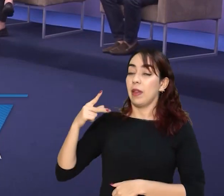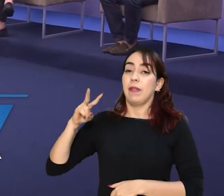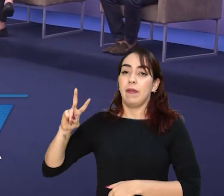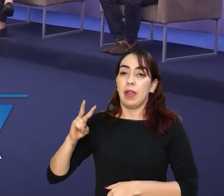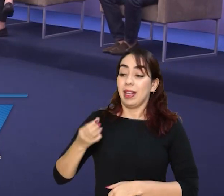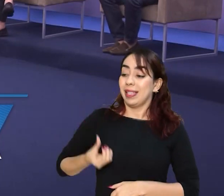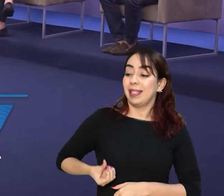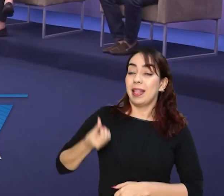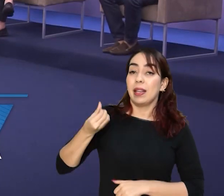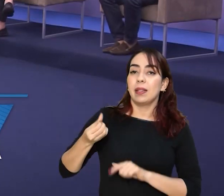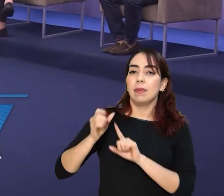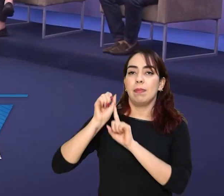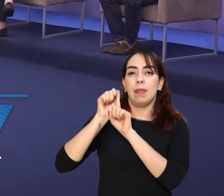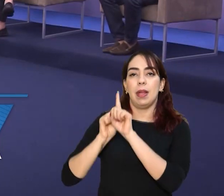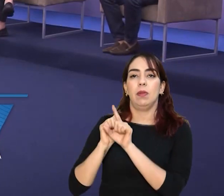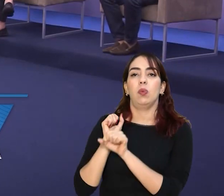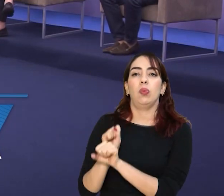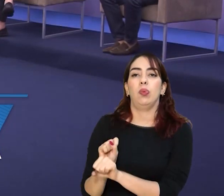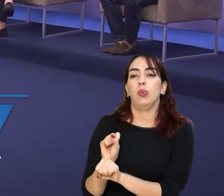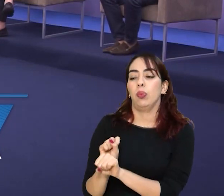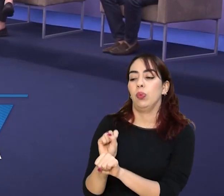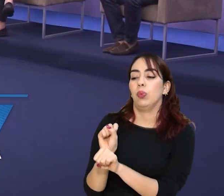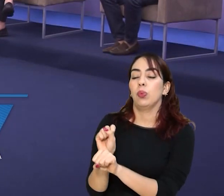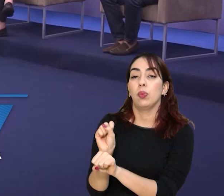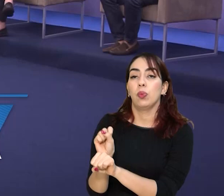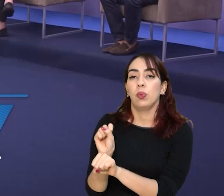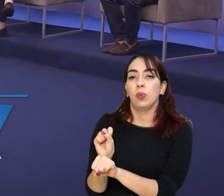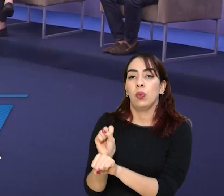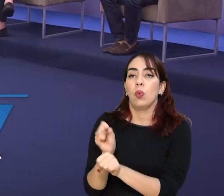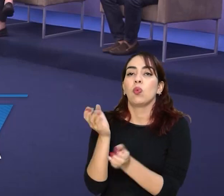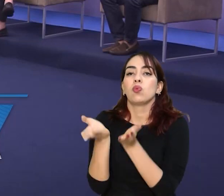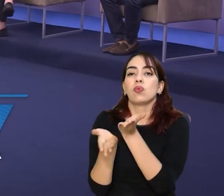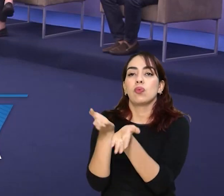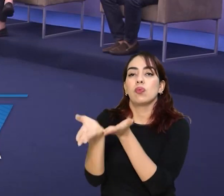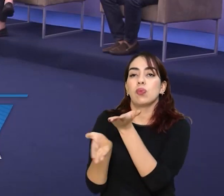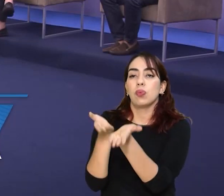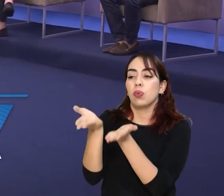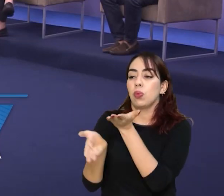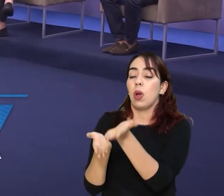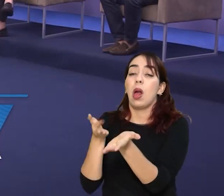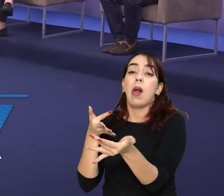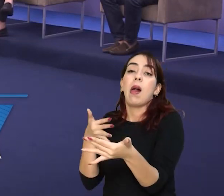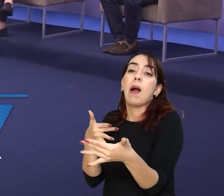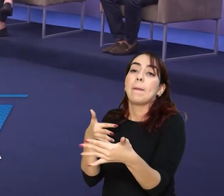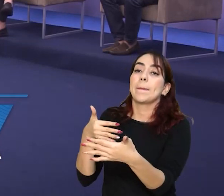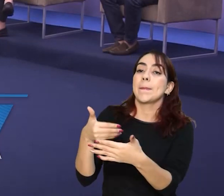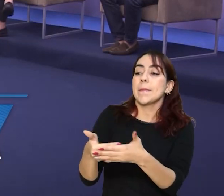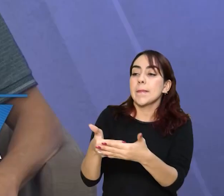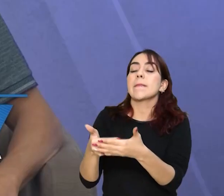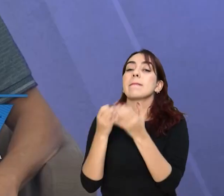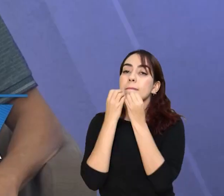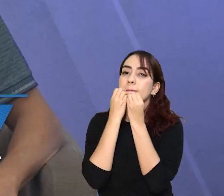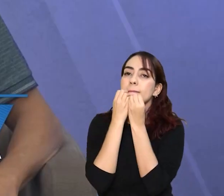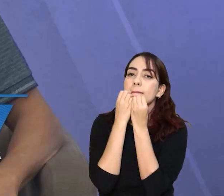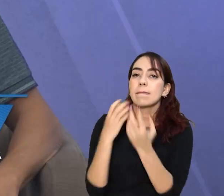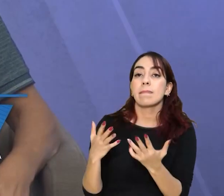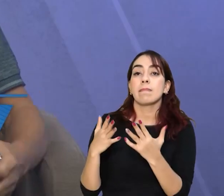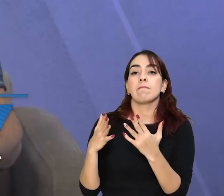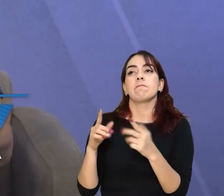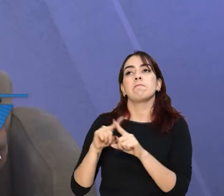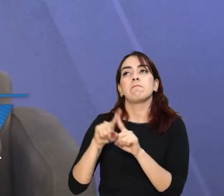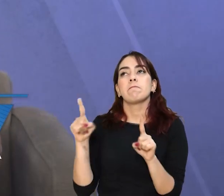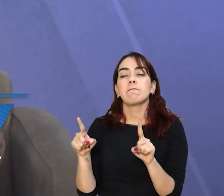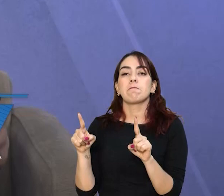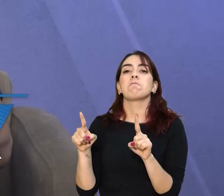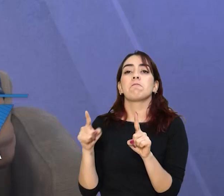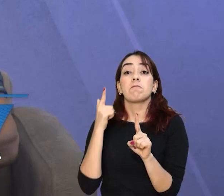jogo. Por isso que não está. E agora tá vai bom passar até um hoje para ter de novo. Não, está bom até hoje. É excelente o gramado. E olha que jogam muito lá também, mas o